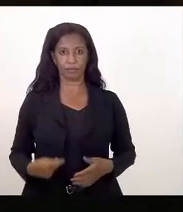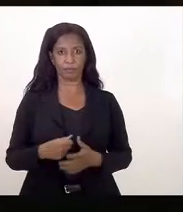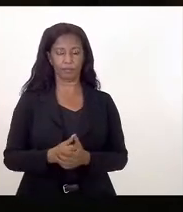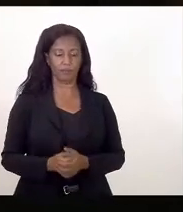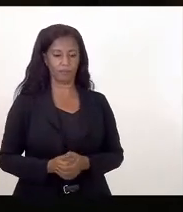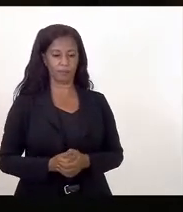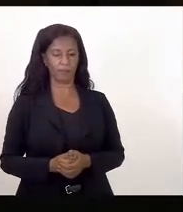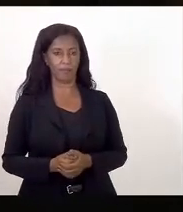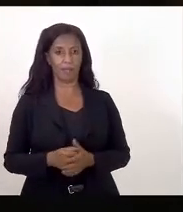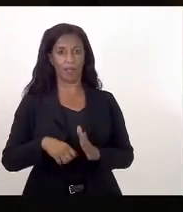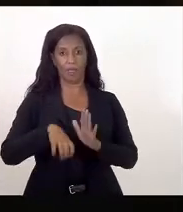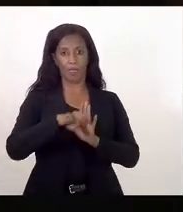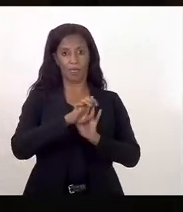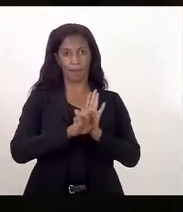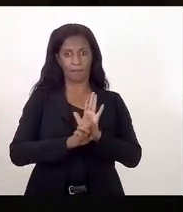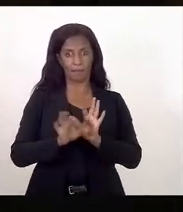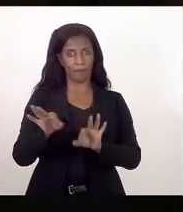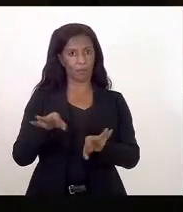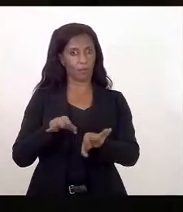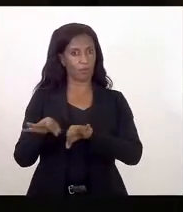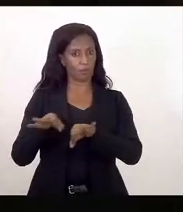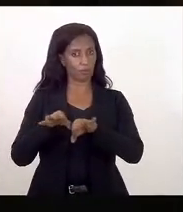a emenda do projeto